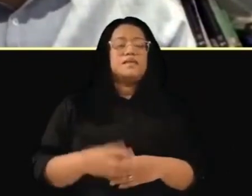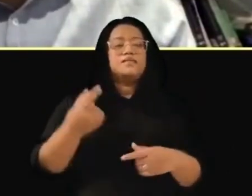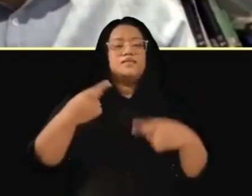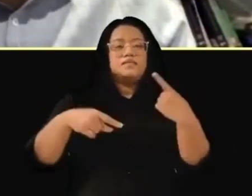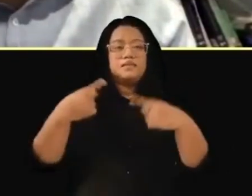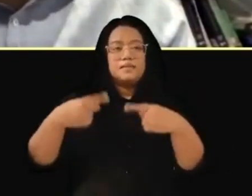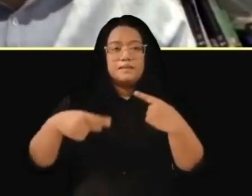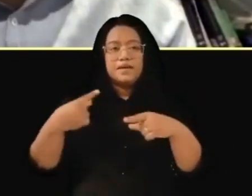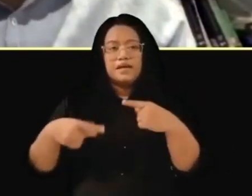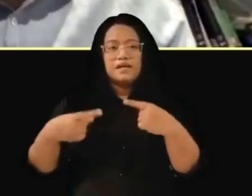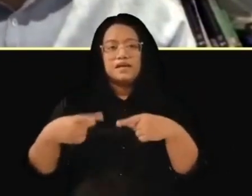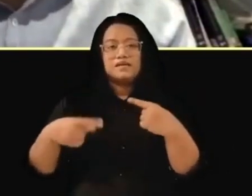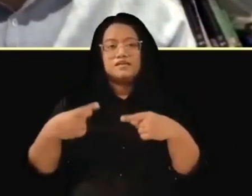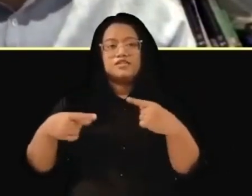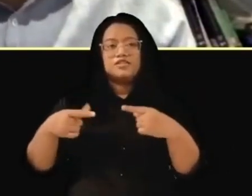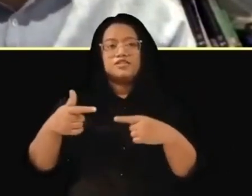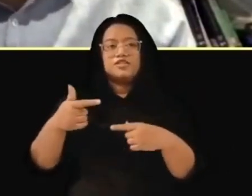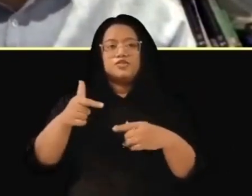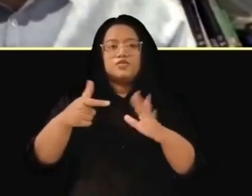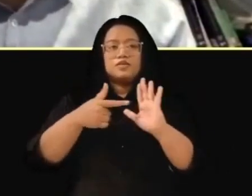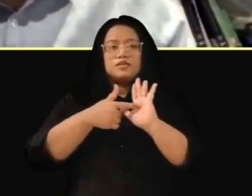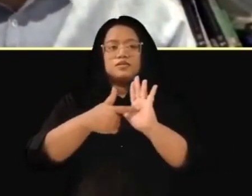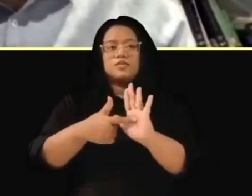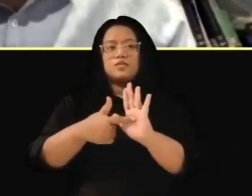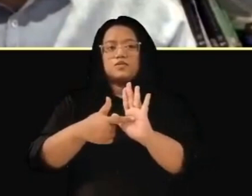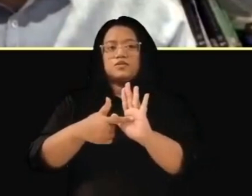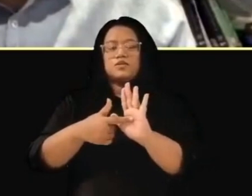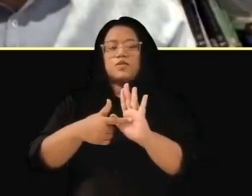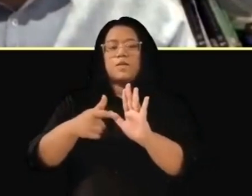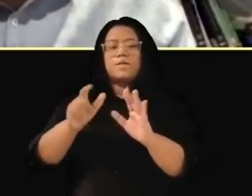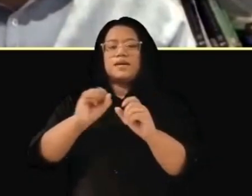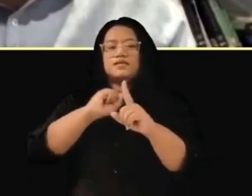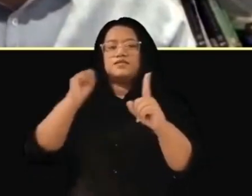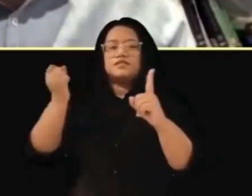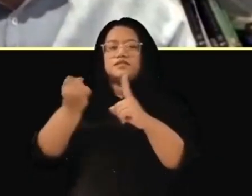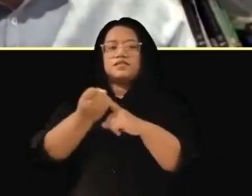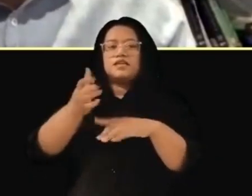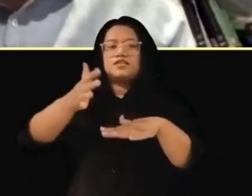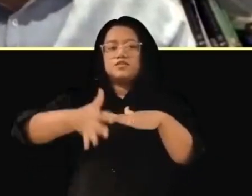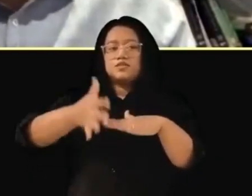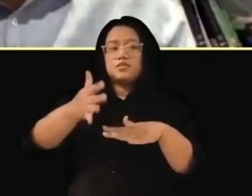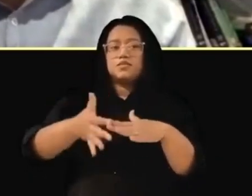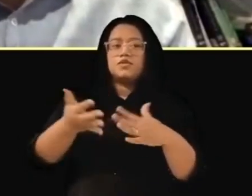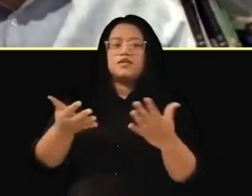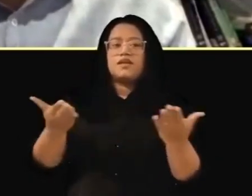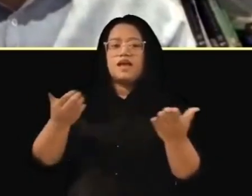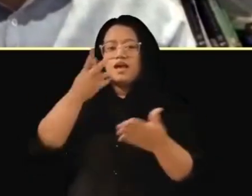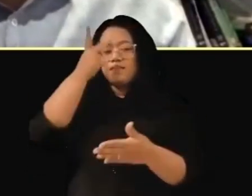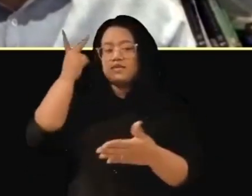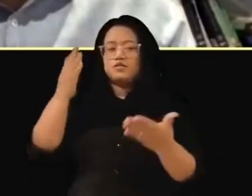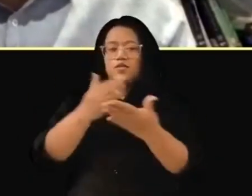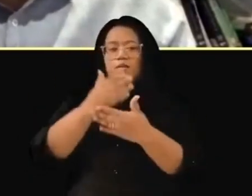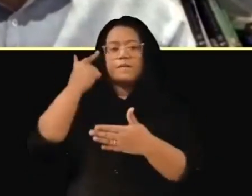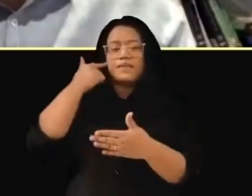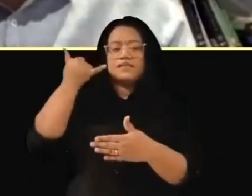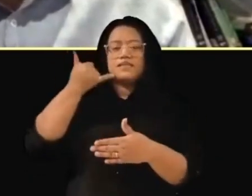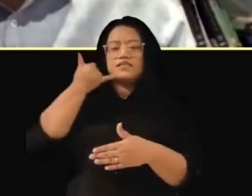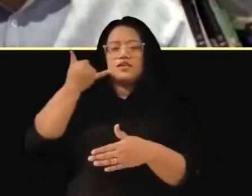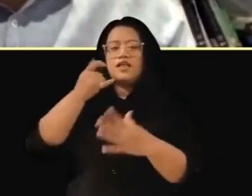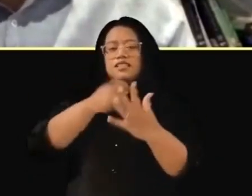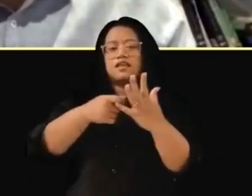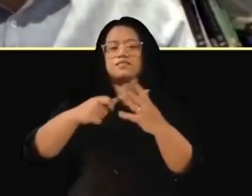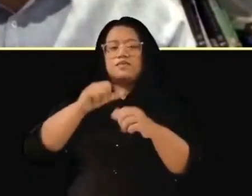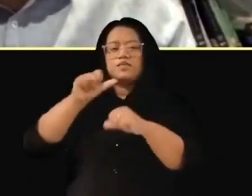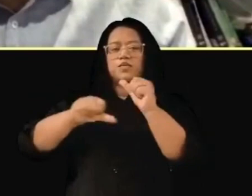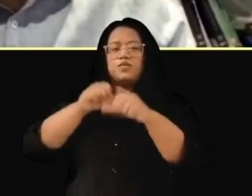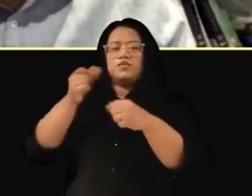está muito posto para a sociedade contemporânea, né? As pessoas ainda acham que vivem para consumir, trocar de aparelho celular a cada 3 meses, de